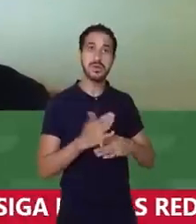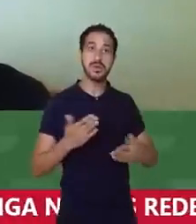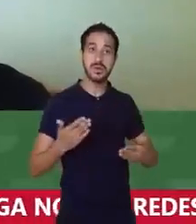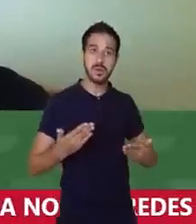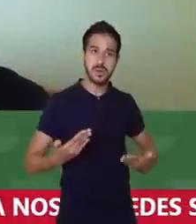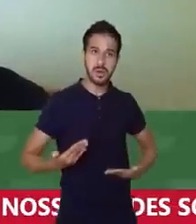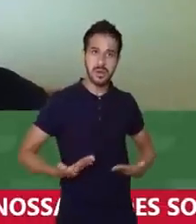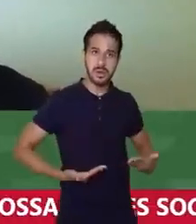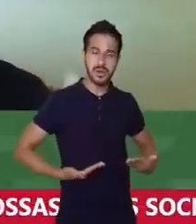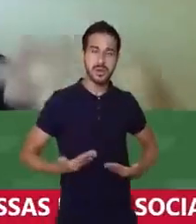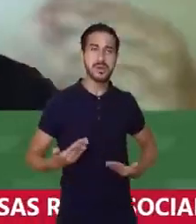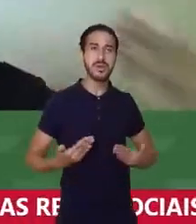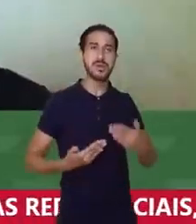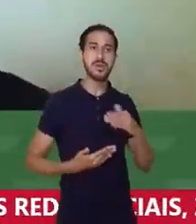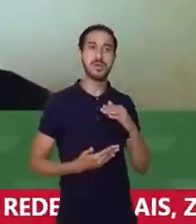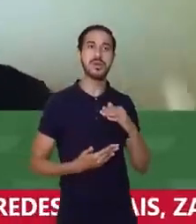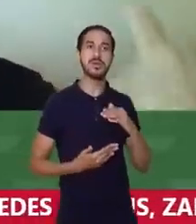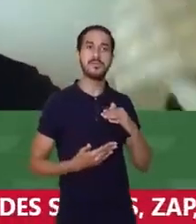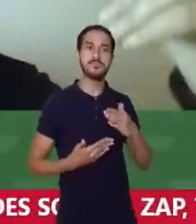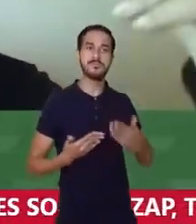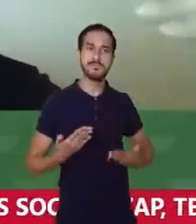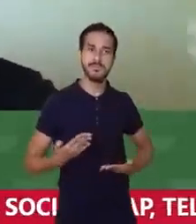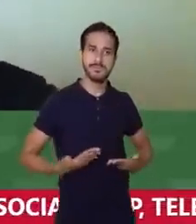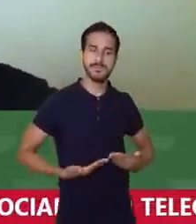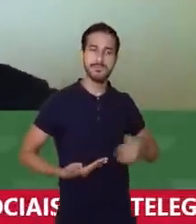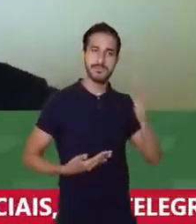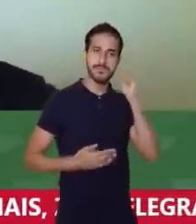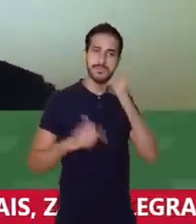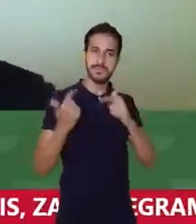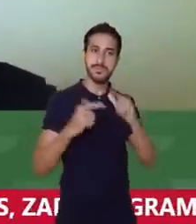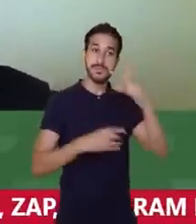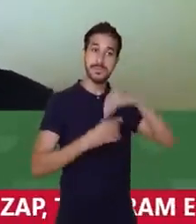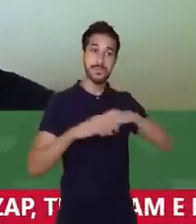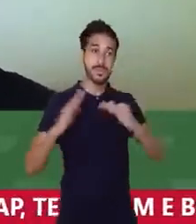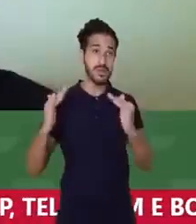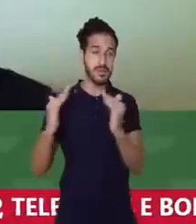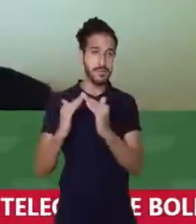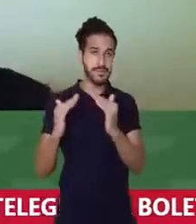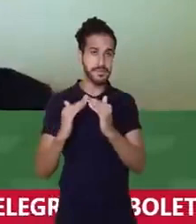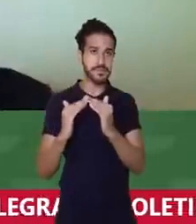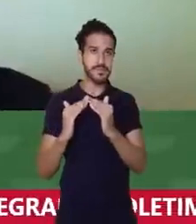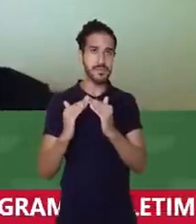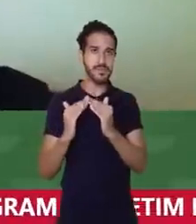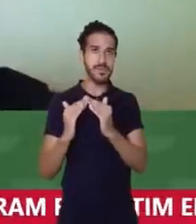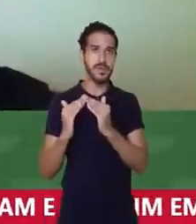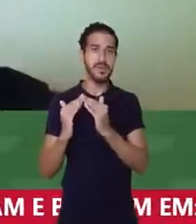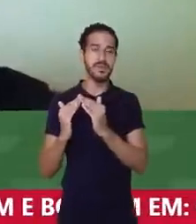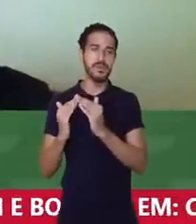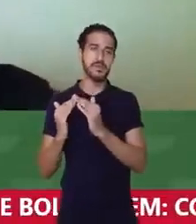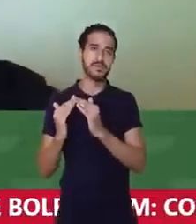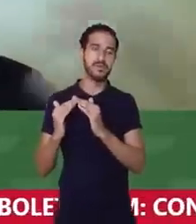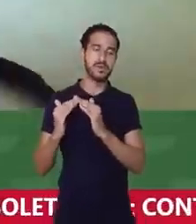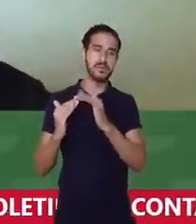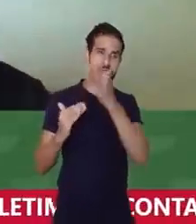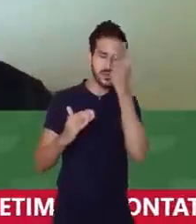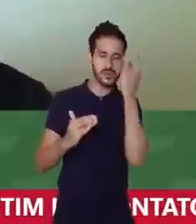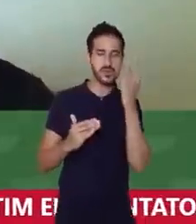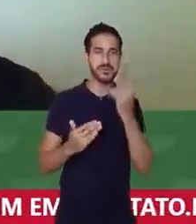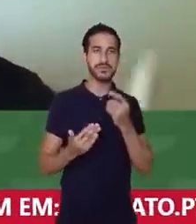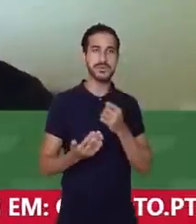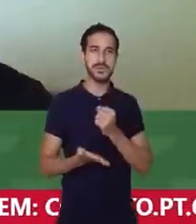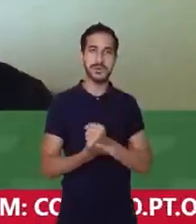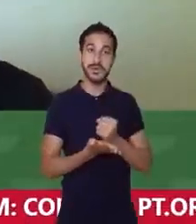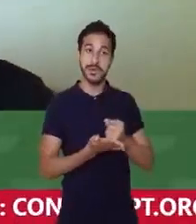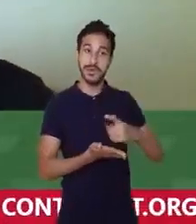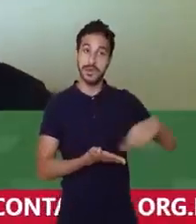domésticas, né? Das chamadas trabalhadoras nas casas da classe média brasileira, que até